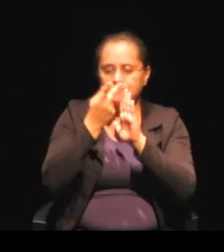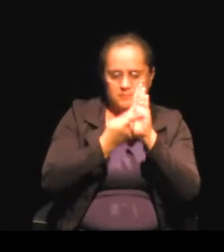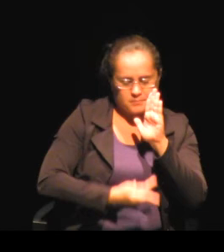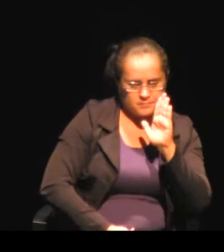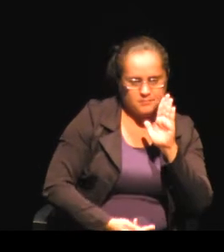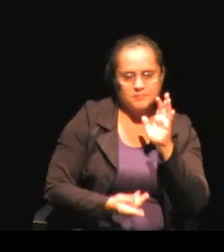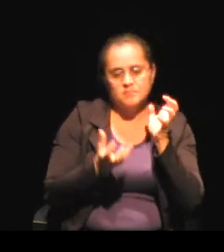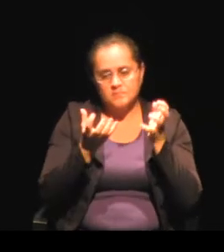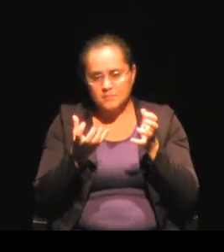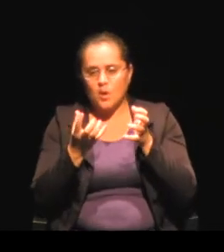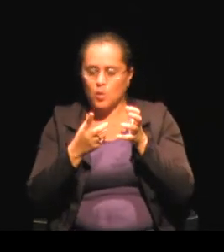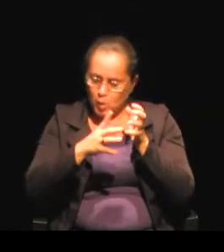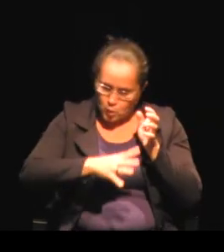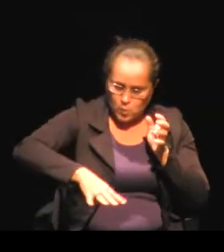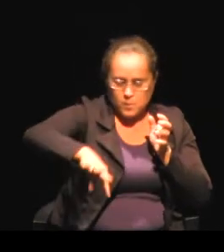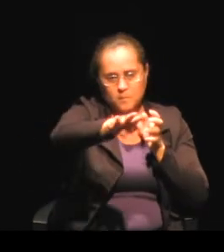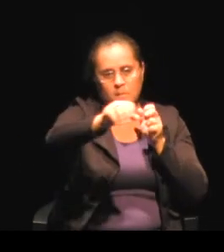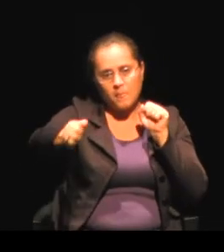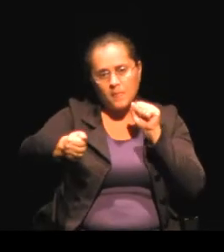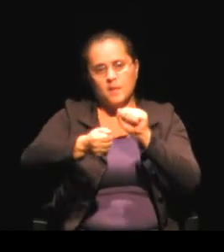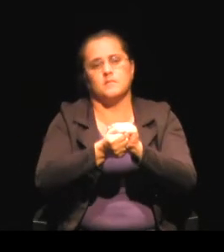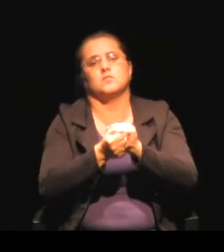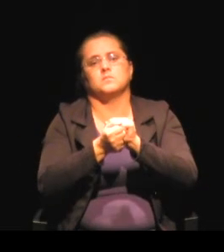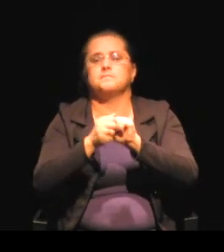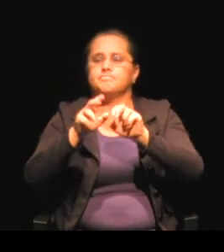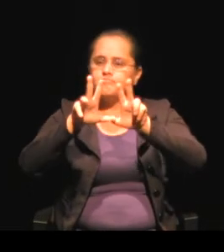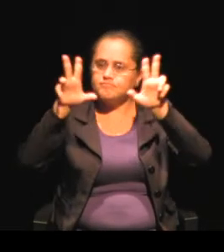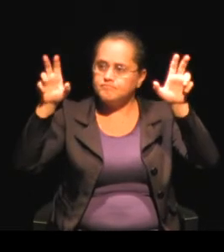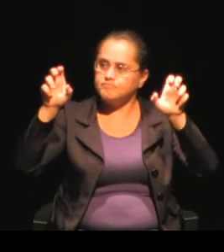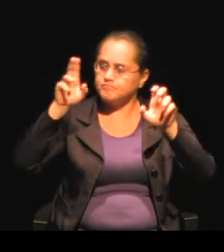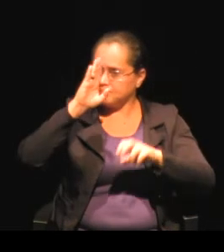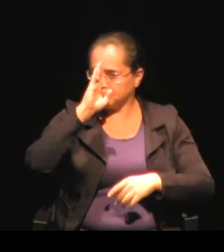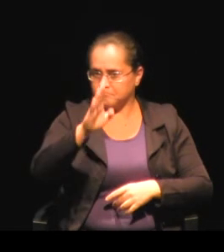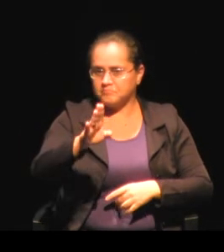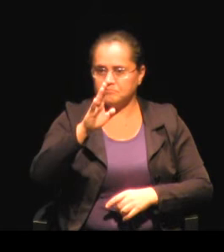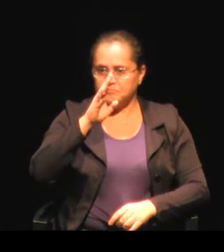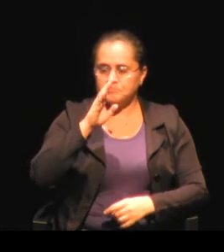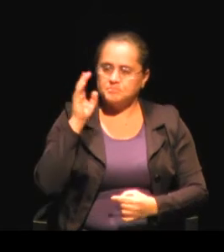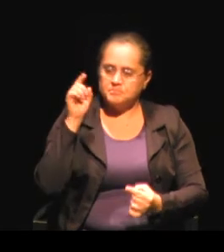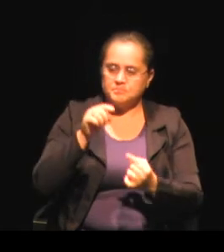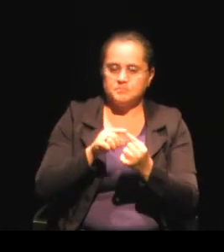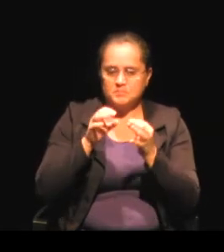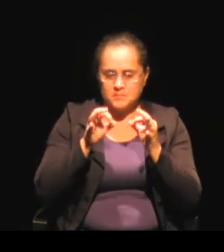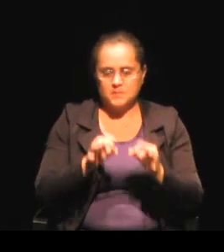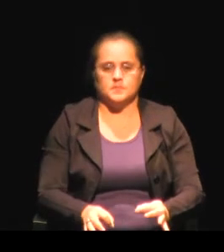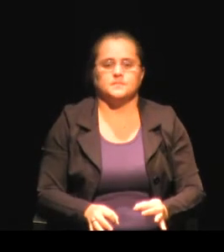a oportunidade desse projeto era de trazer todos juntos, quer dizer, já começa no tema específico